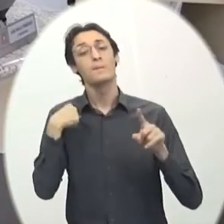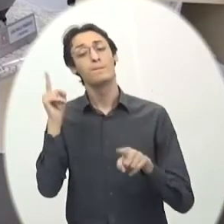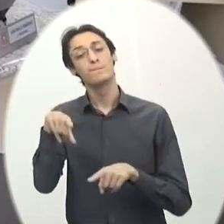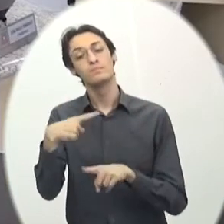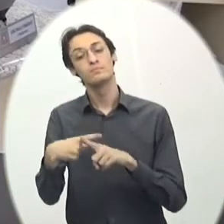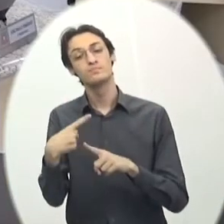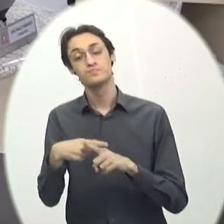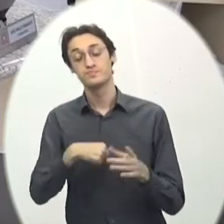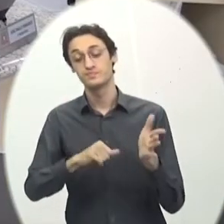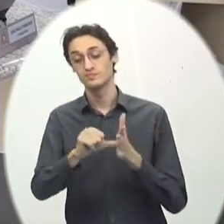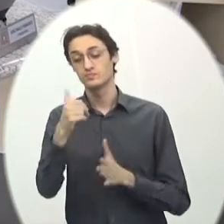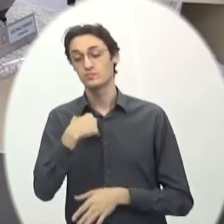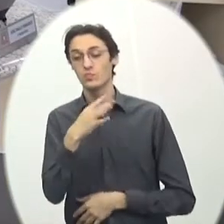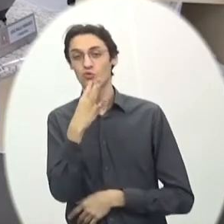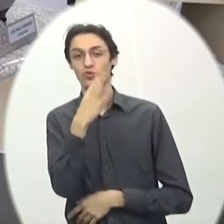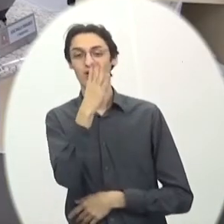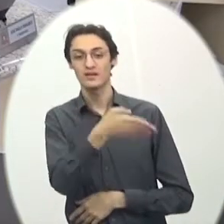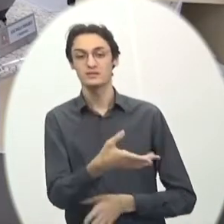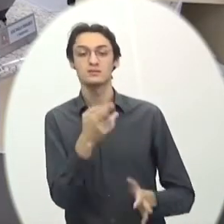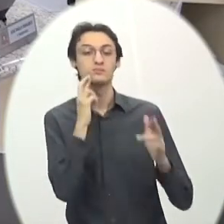dele, primeiro, conhecer o senhor,